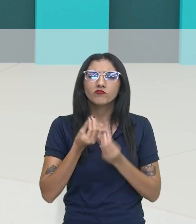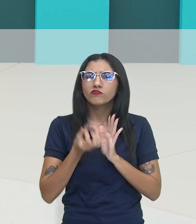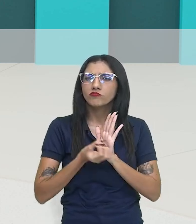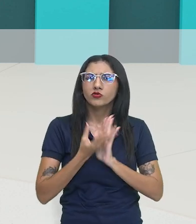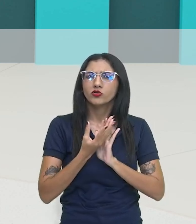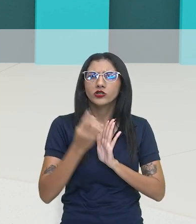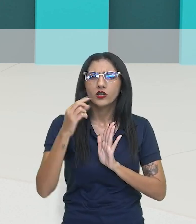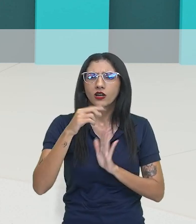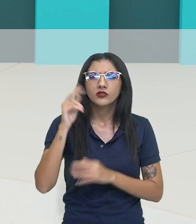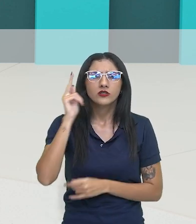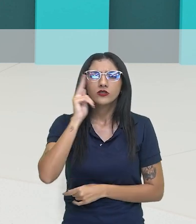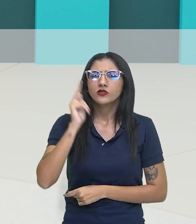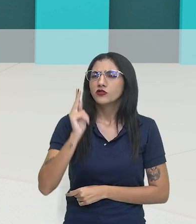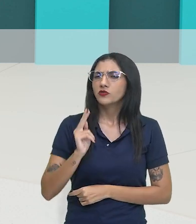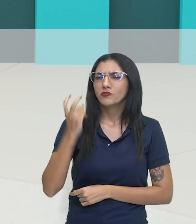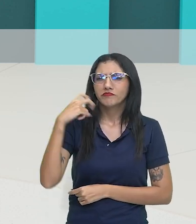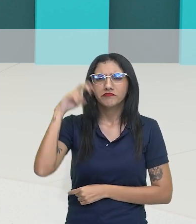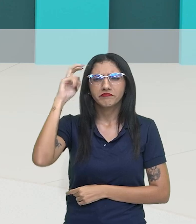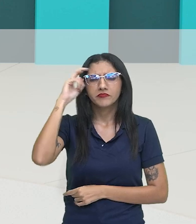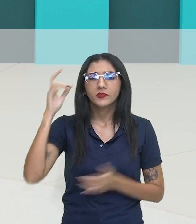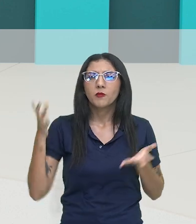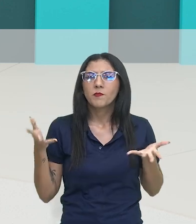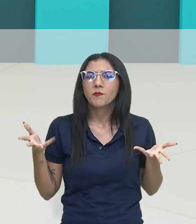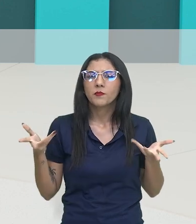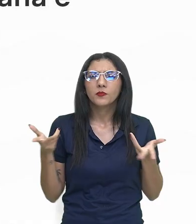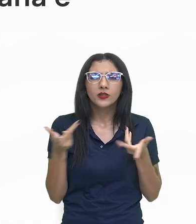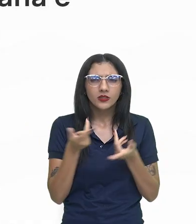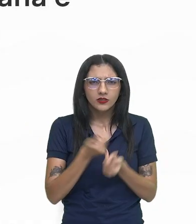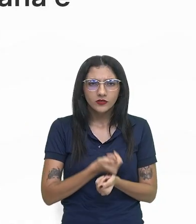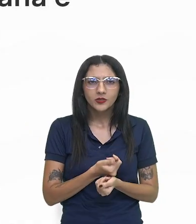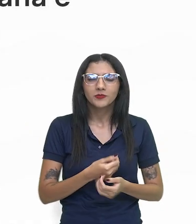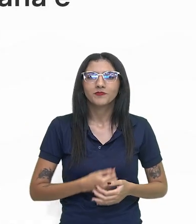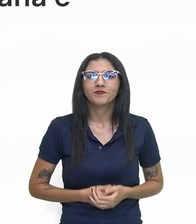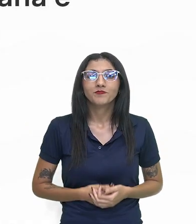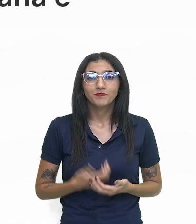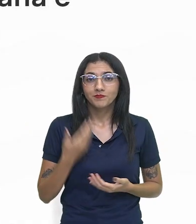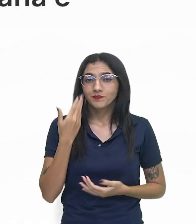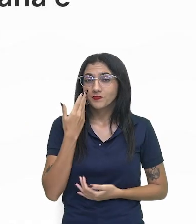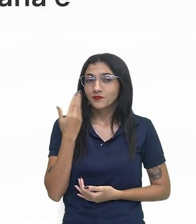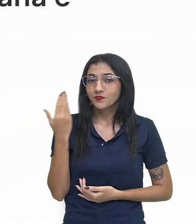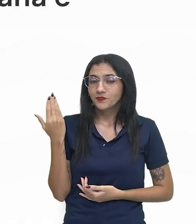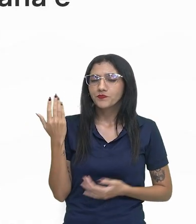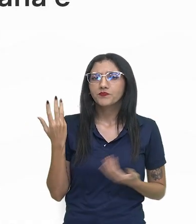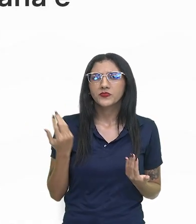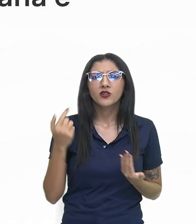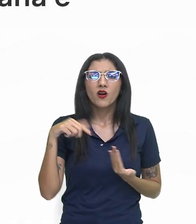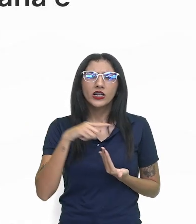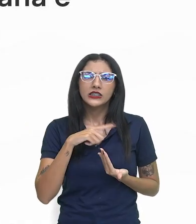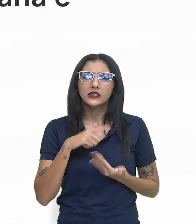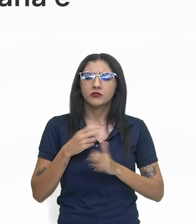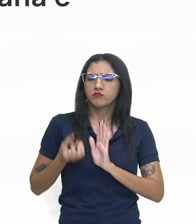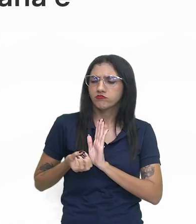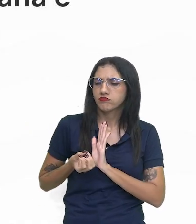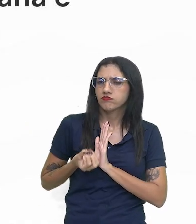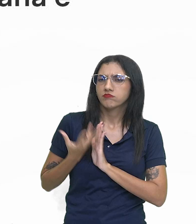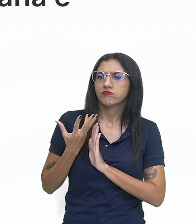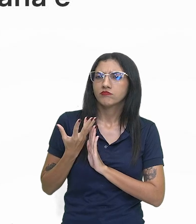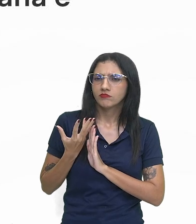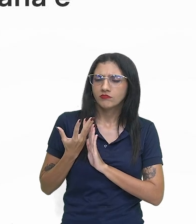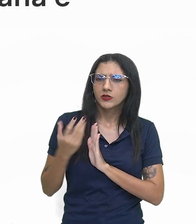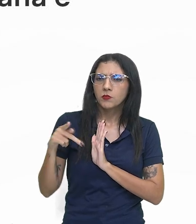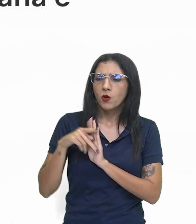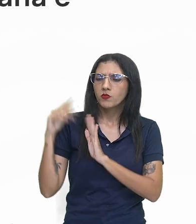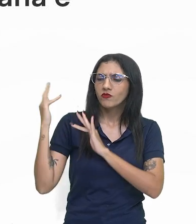né, dessa cultura tão maravilhosa que são os bois. Bom, isso vem ali das raízes do